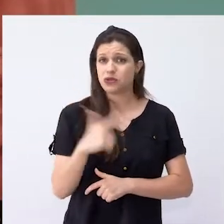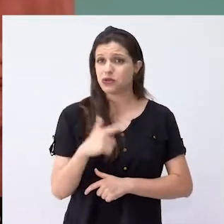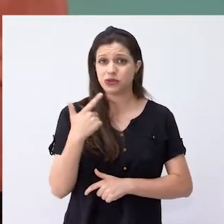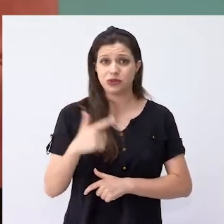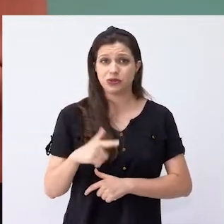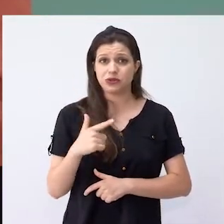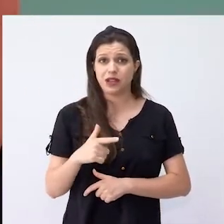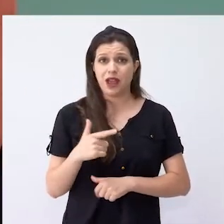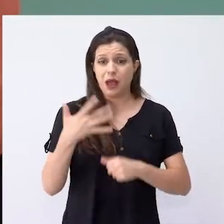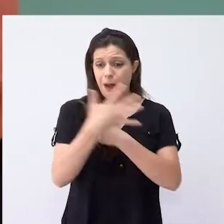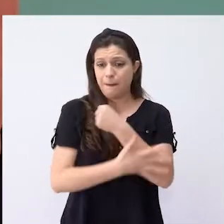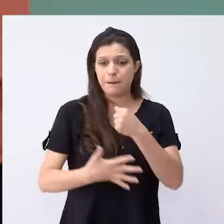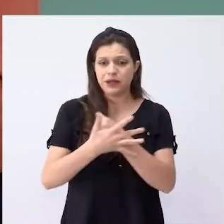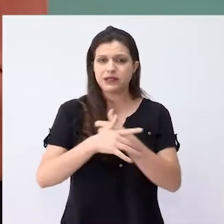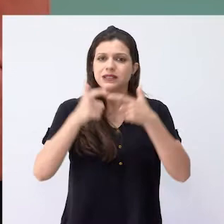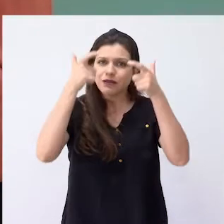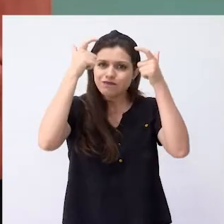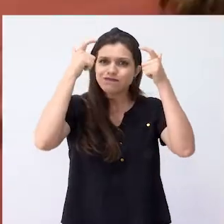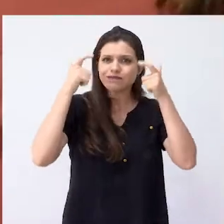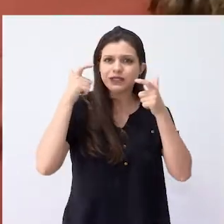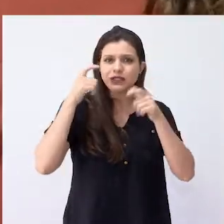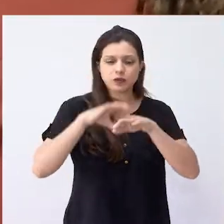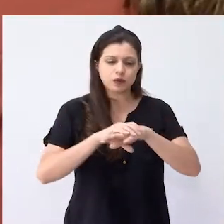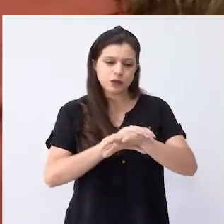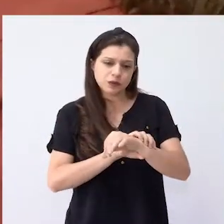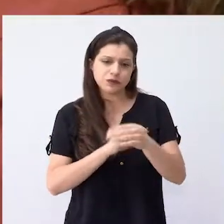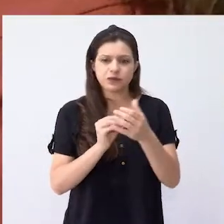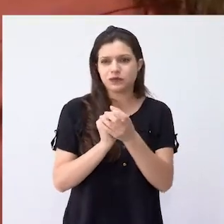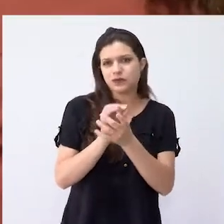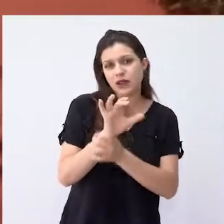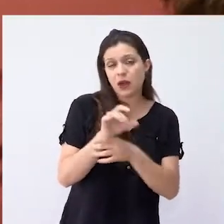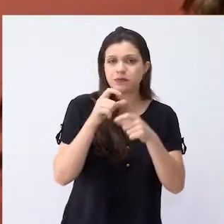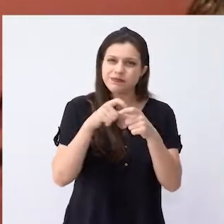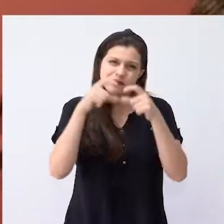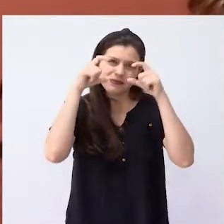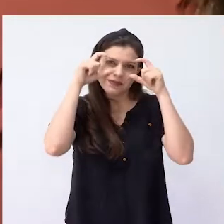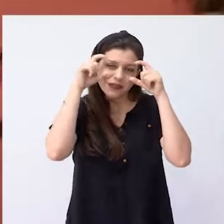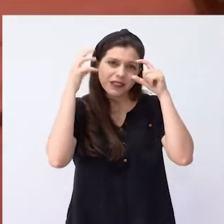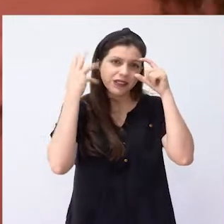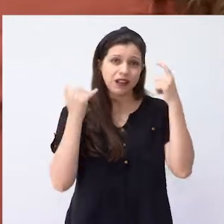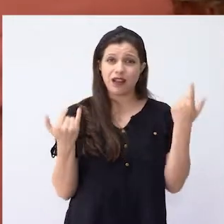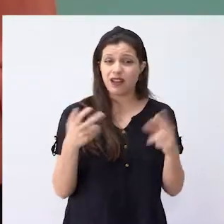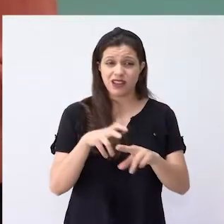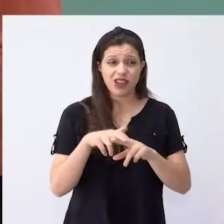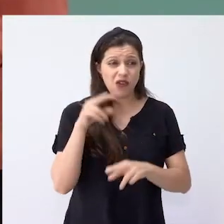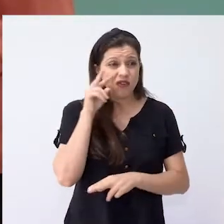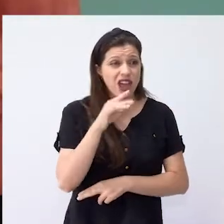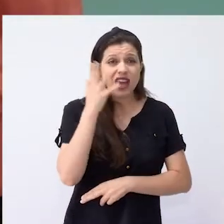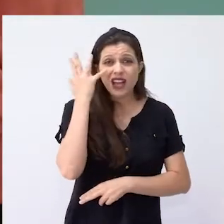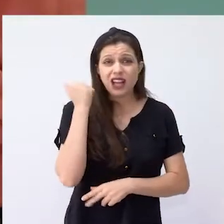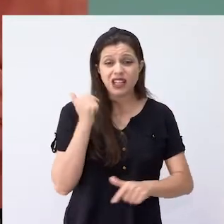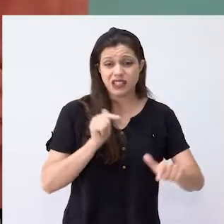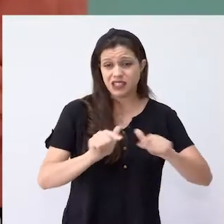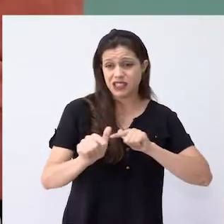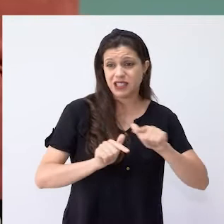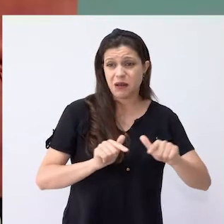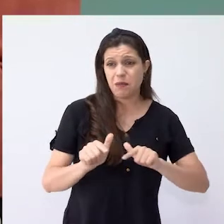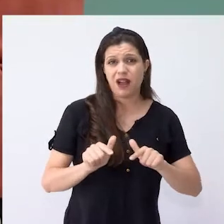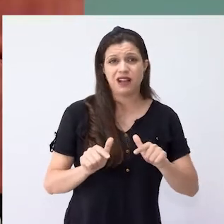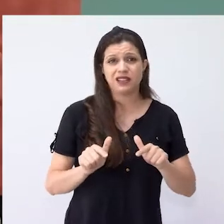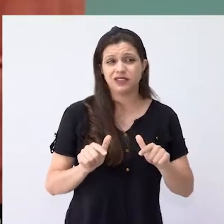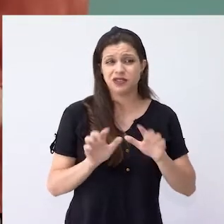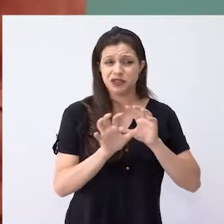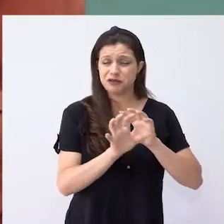EPI, equipamento de proteção individual pequenininho, luvinha, botinha, óculinhos para menina. Você vai sempre encontrar a criança